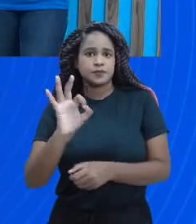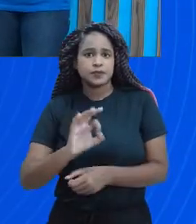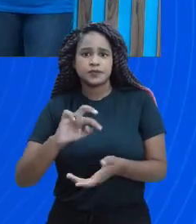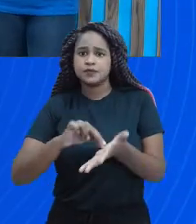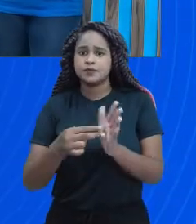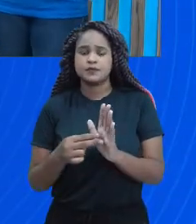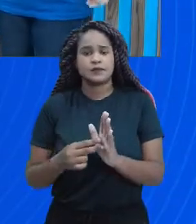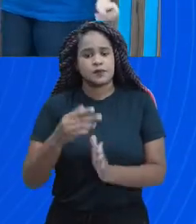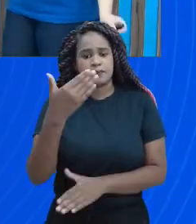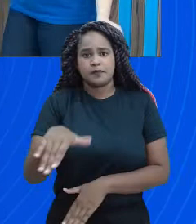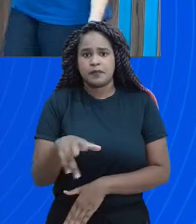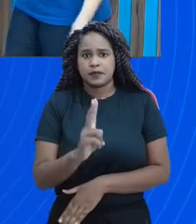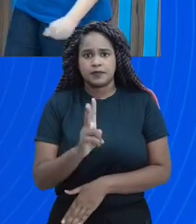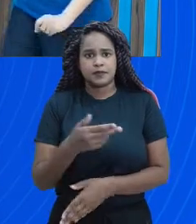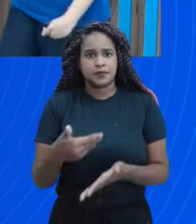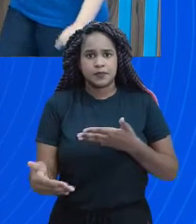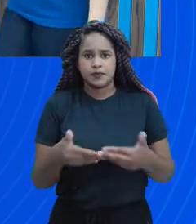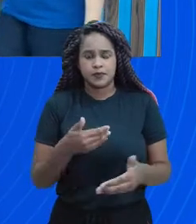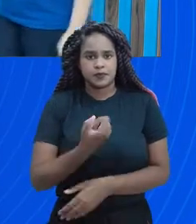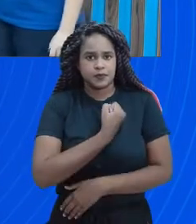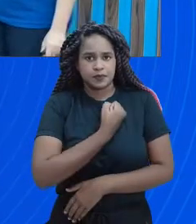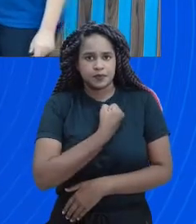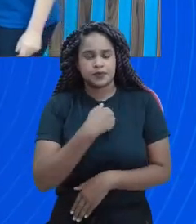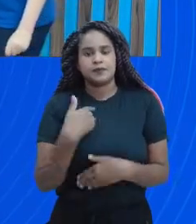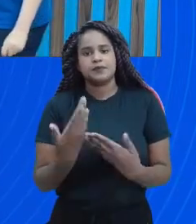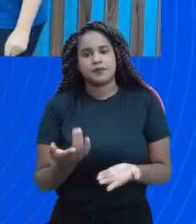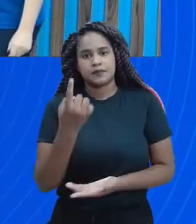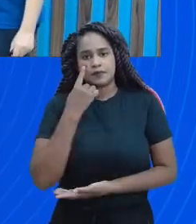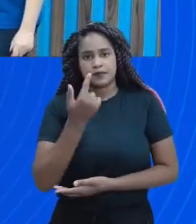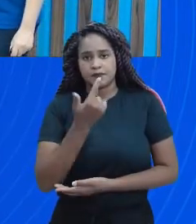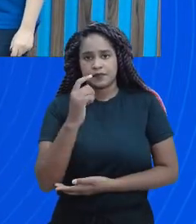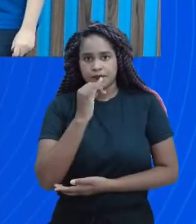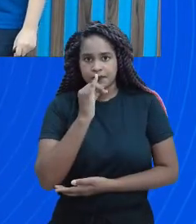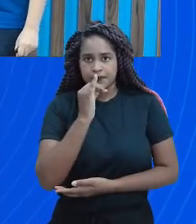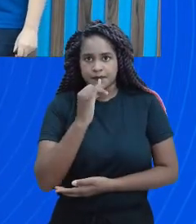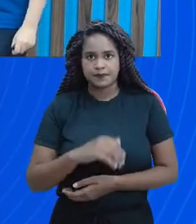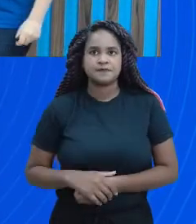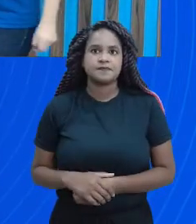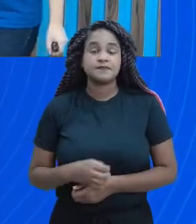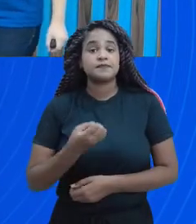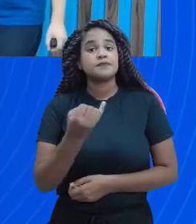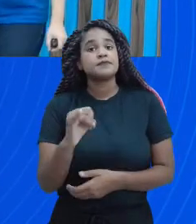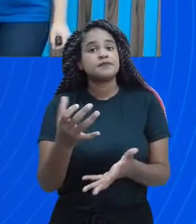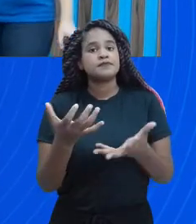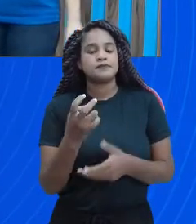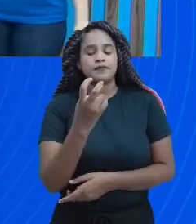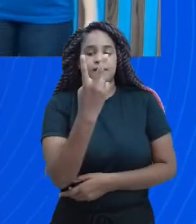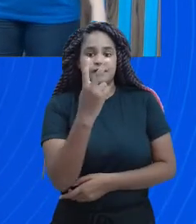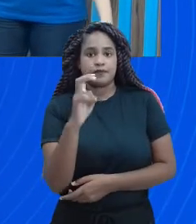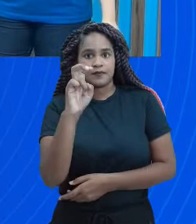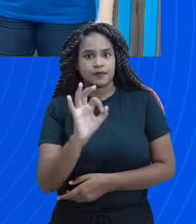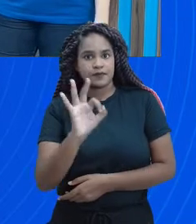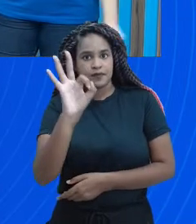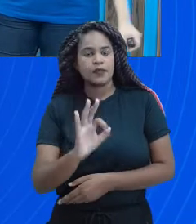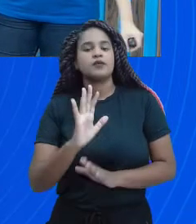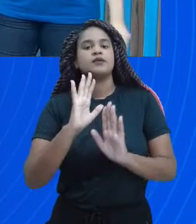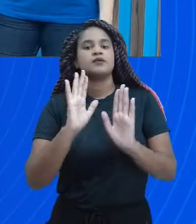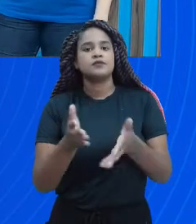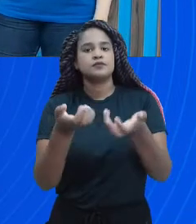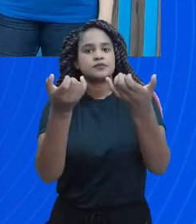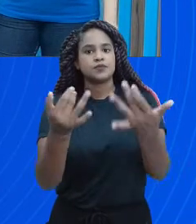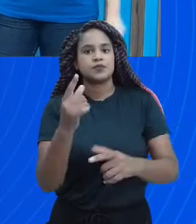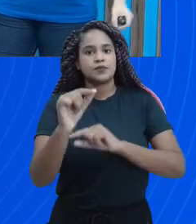total. Tranquilo até aí. Vamos observar um outro exemplo agora. Se eu quero calcular 25%, a gente falou que vai